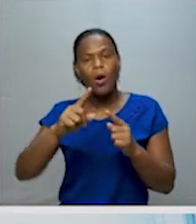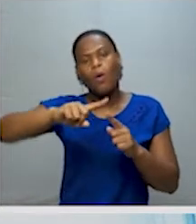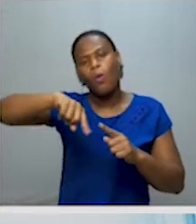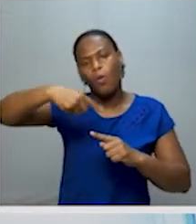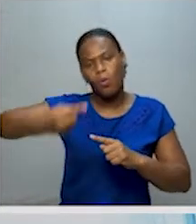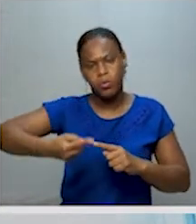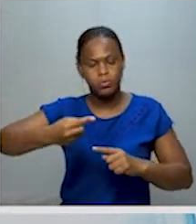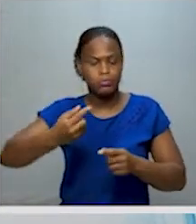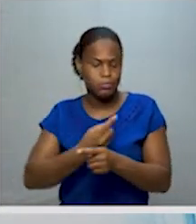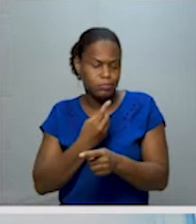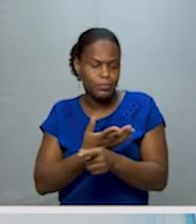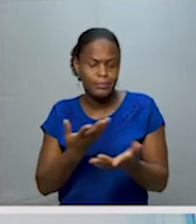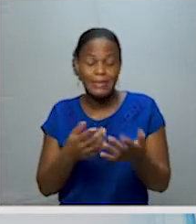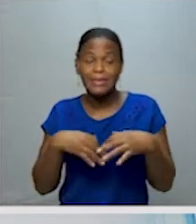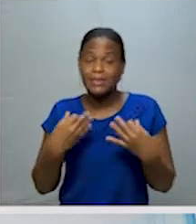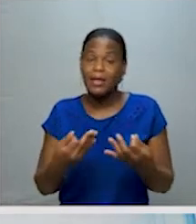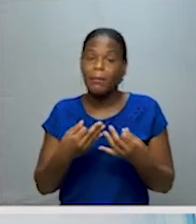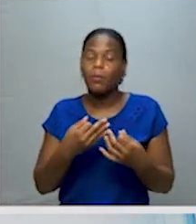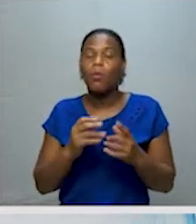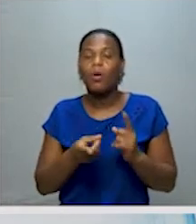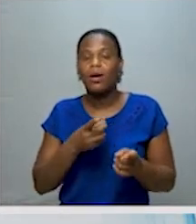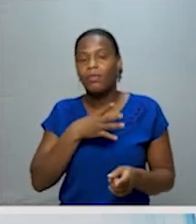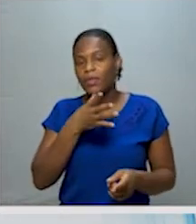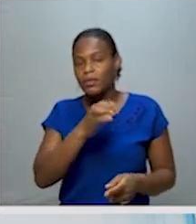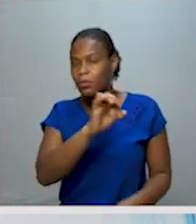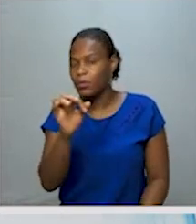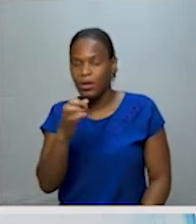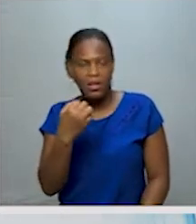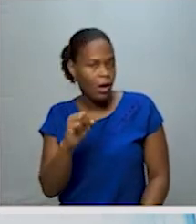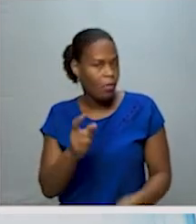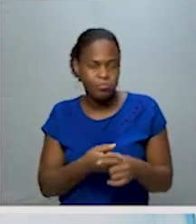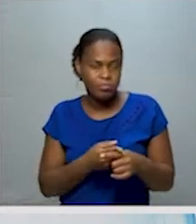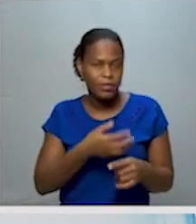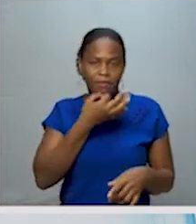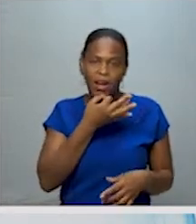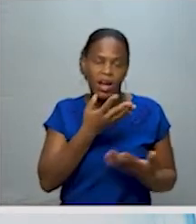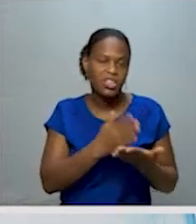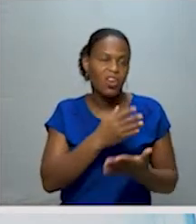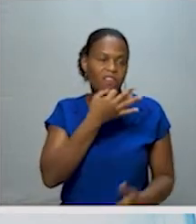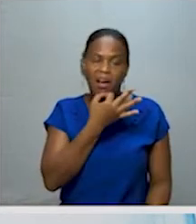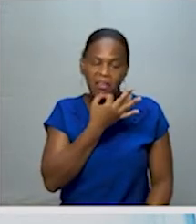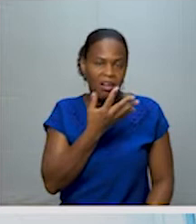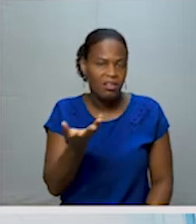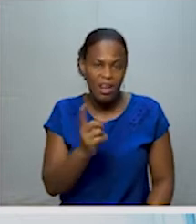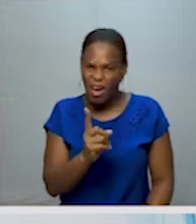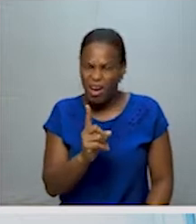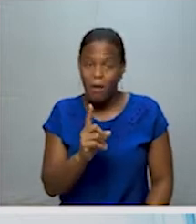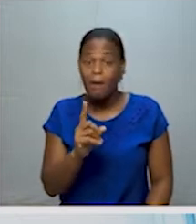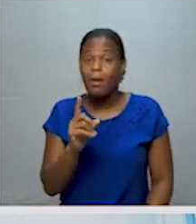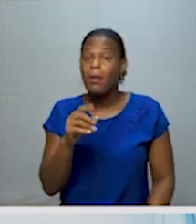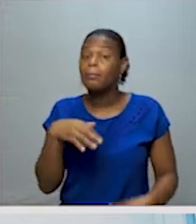outra. Então, por isso sempre é isto que eu vos disse. Não é interessante falarem simplesmente não.